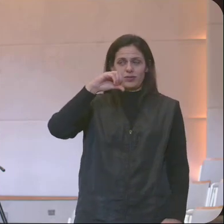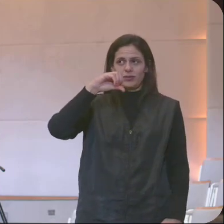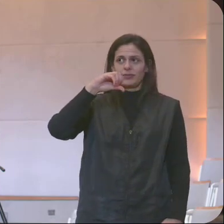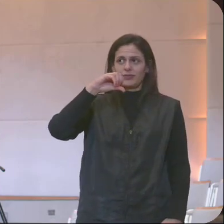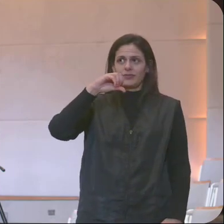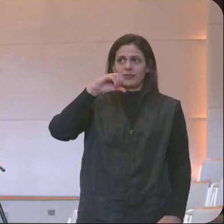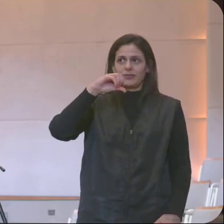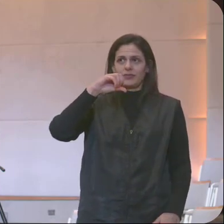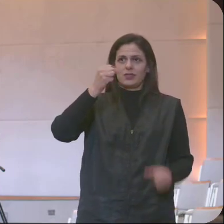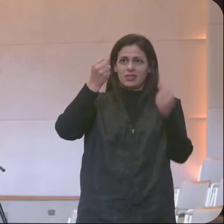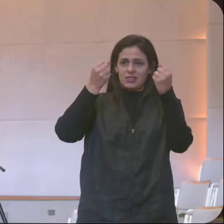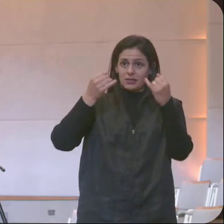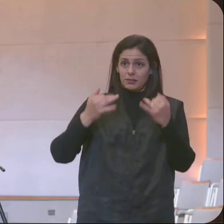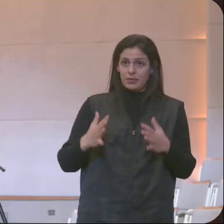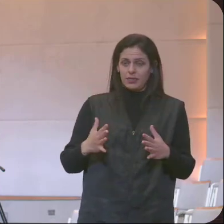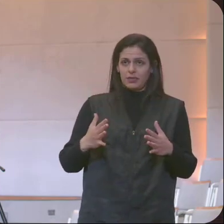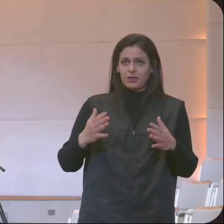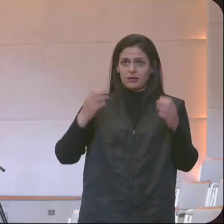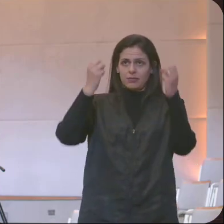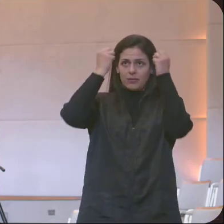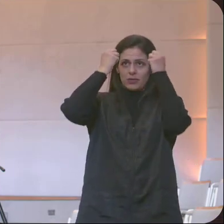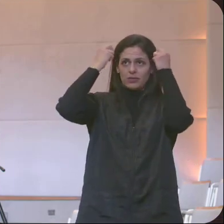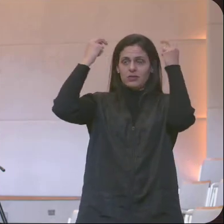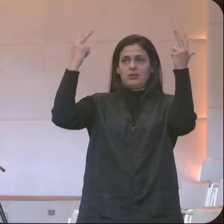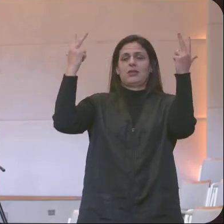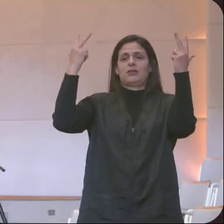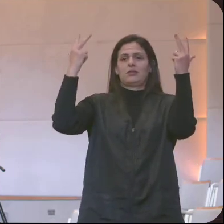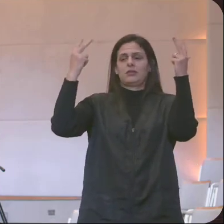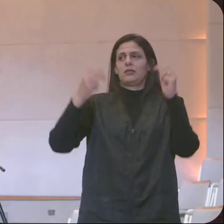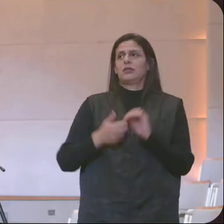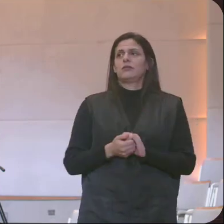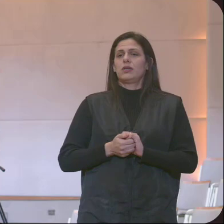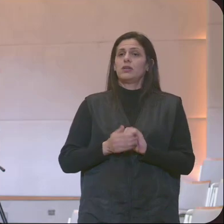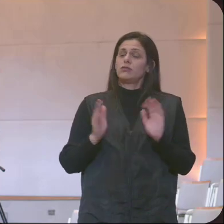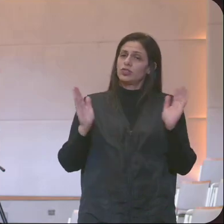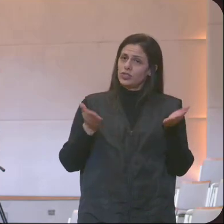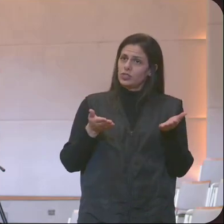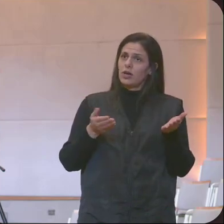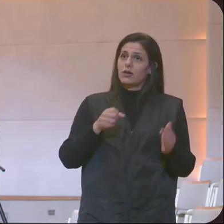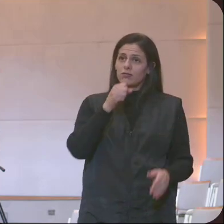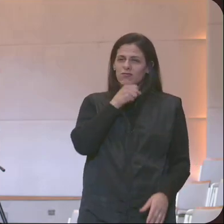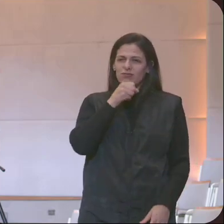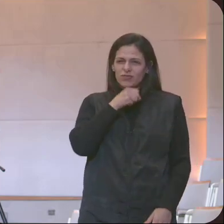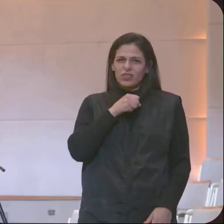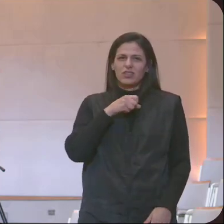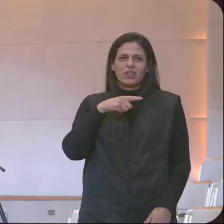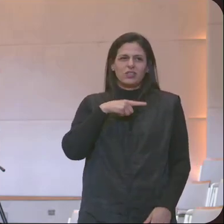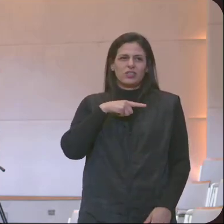que fala assim, que Moisés, já um senhor com mais de 80 anos,